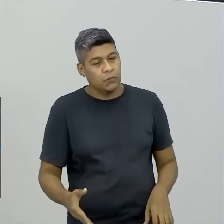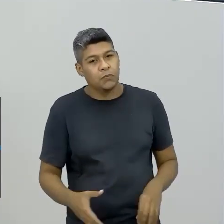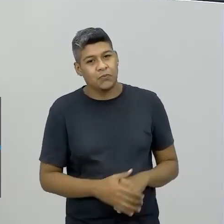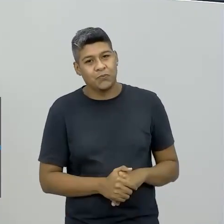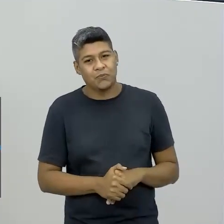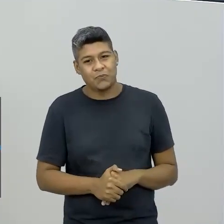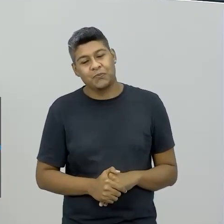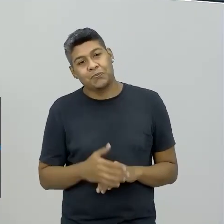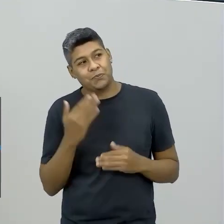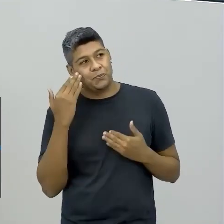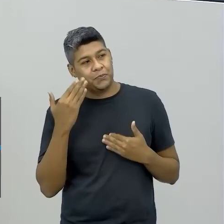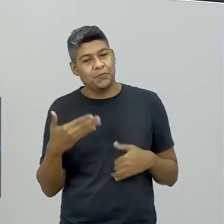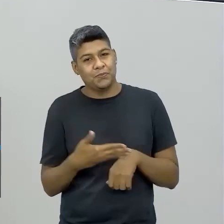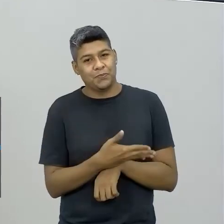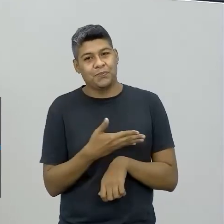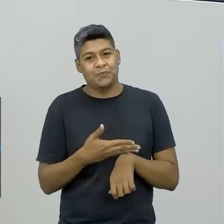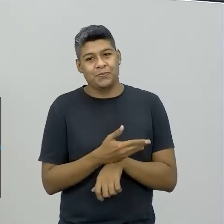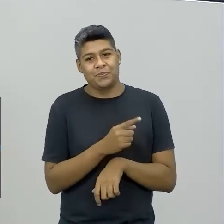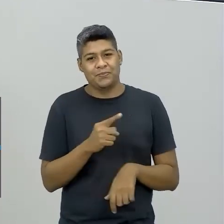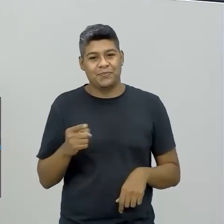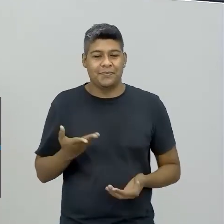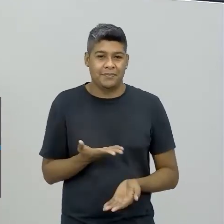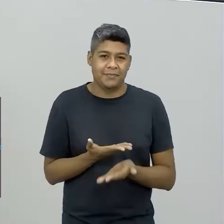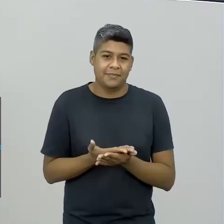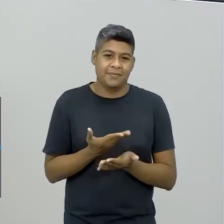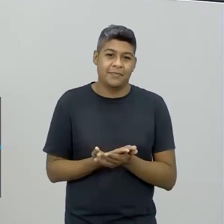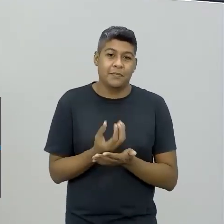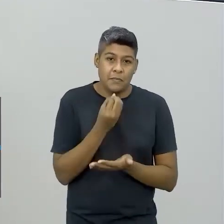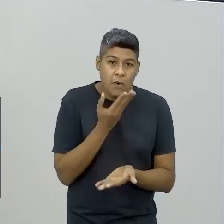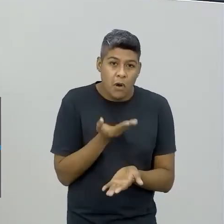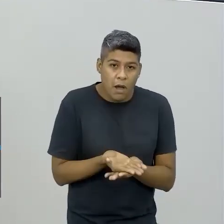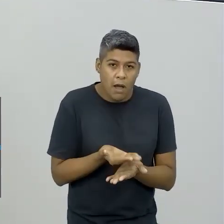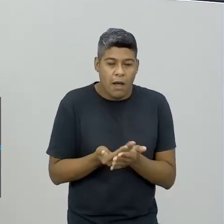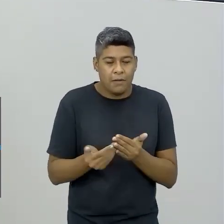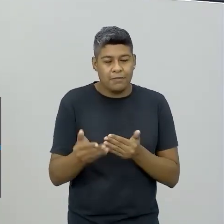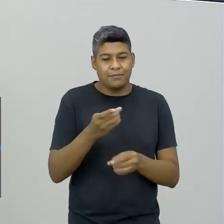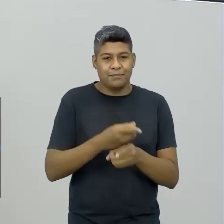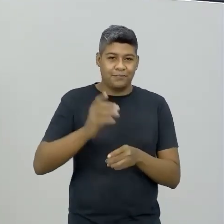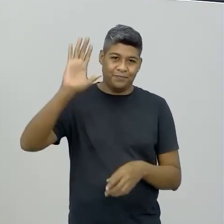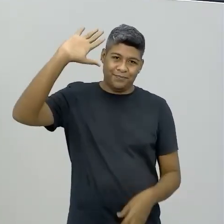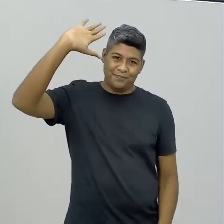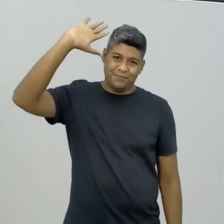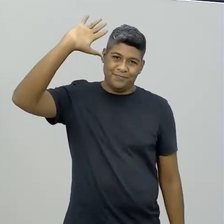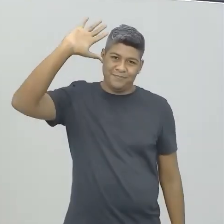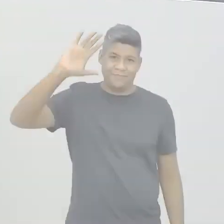tá bom? Eu agradeço a participação de todos vocês aqui na aula, bons estudos e até a próxima semana.